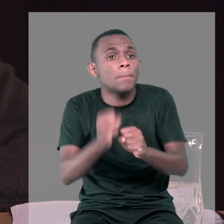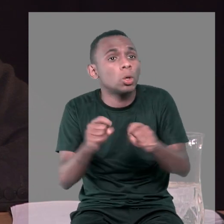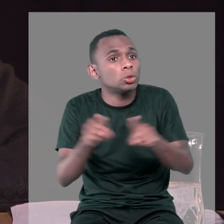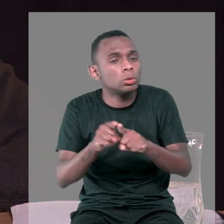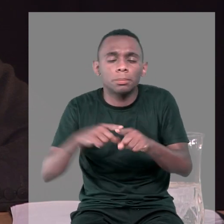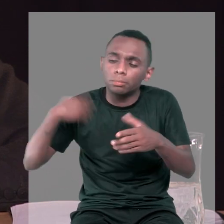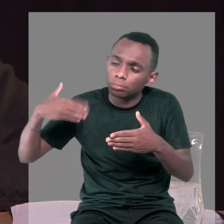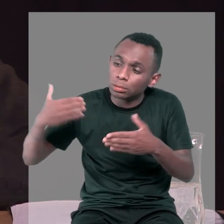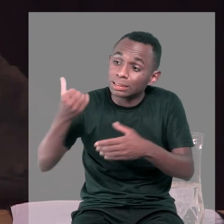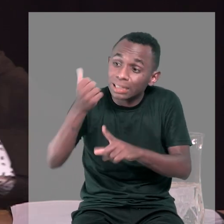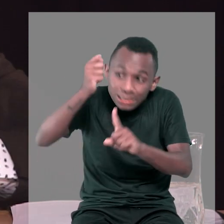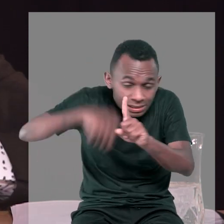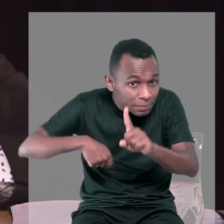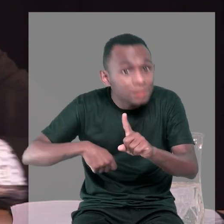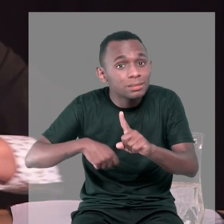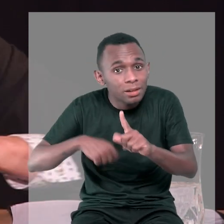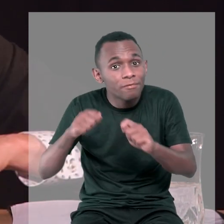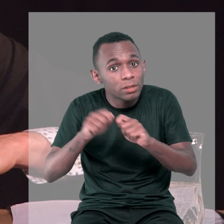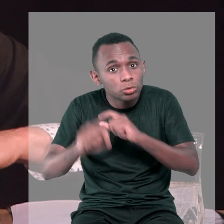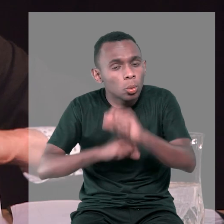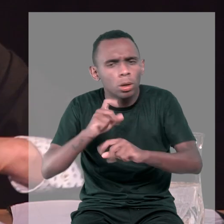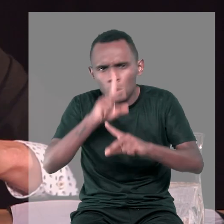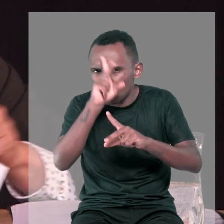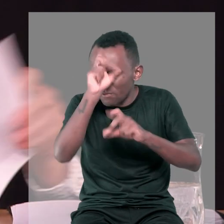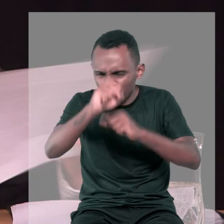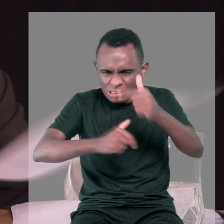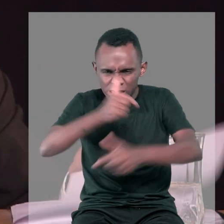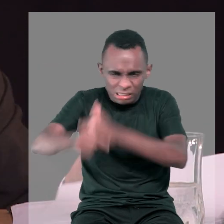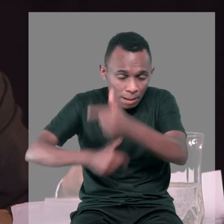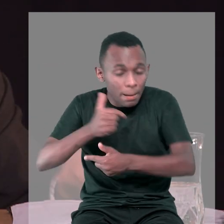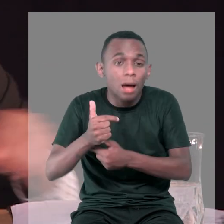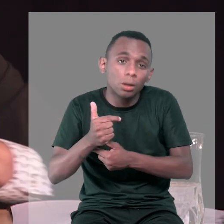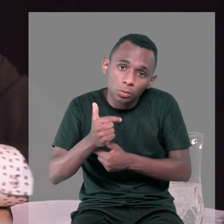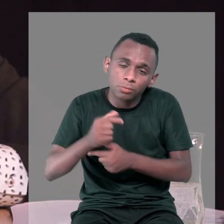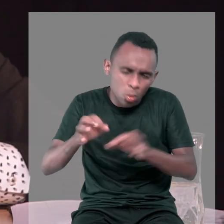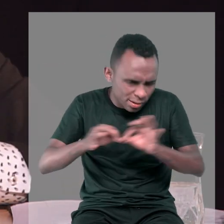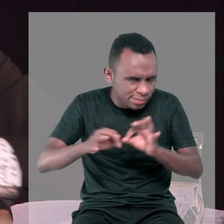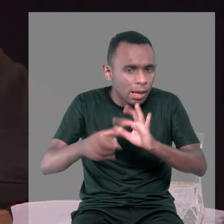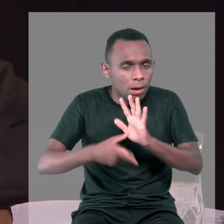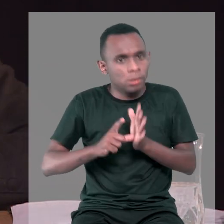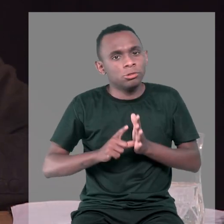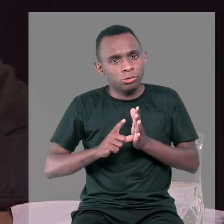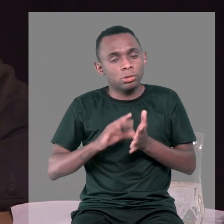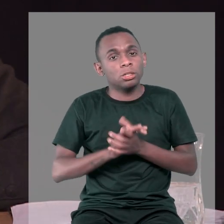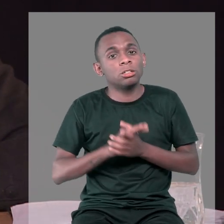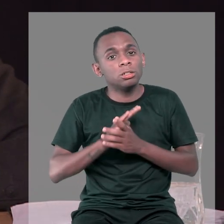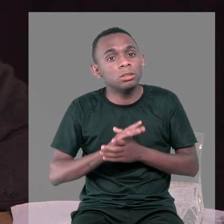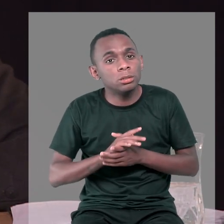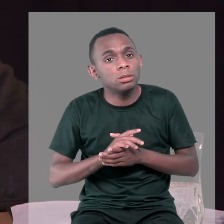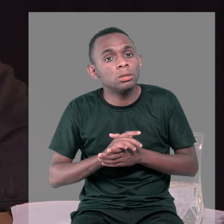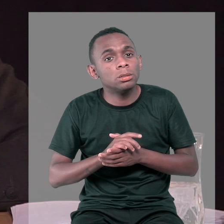toda a população da Terra. Devem se lembrar disso com rigor e todos